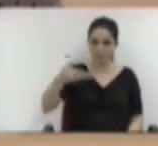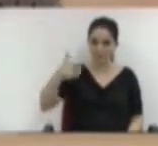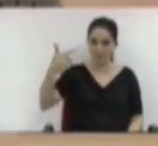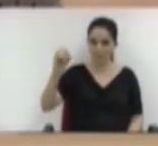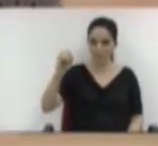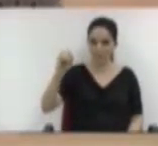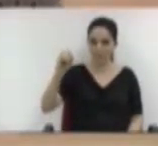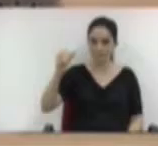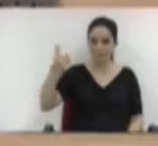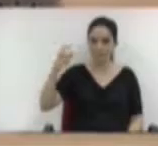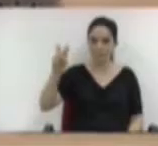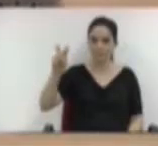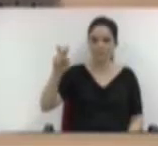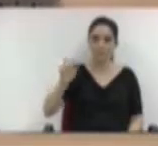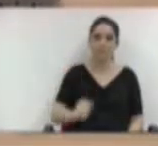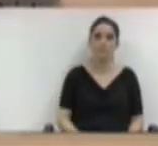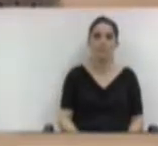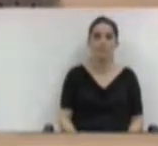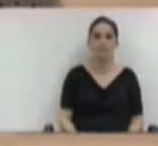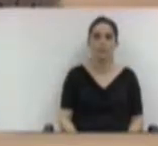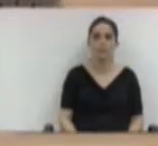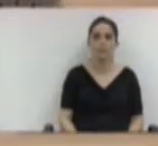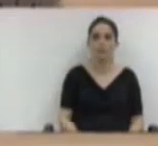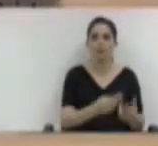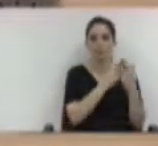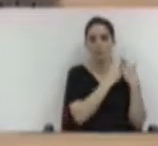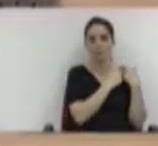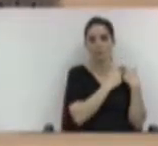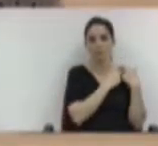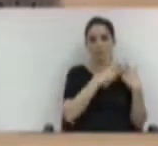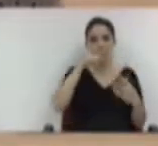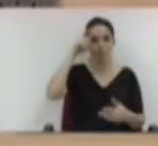897/2015, autor vereador José Couto de Jesus.